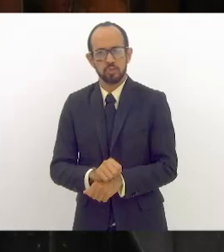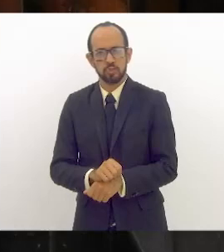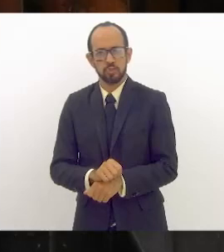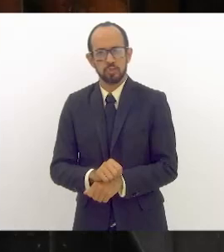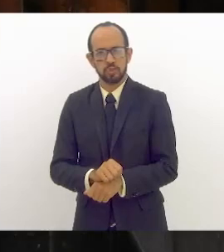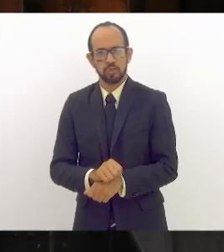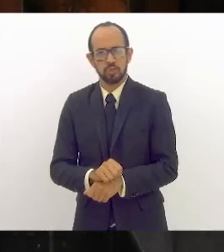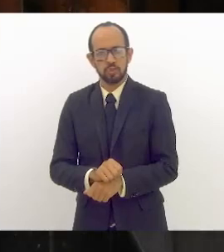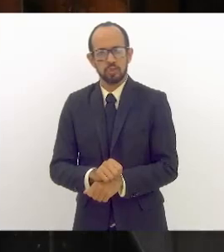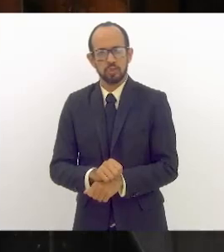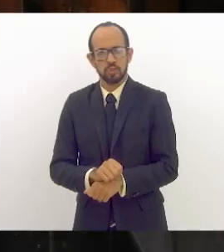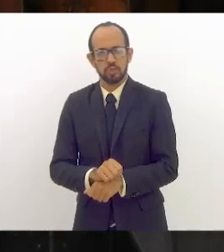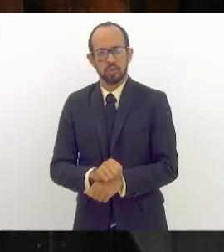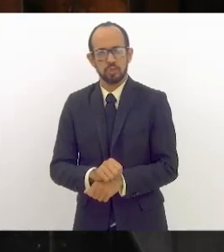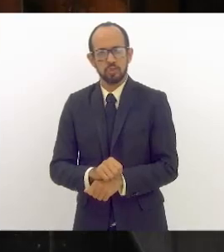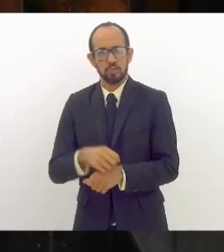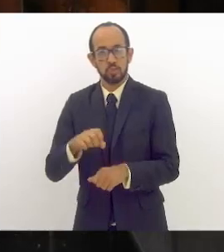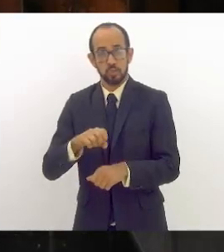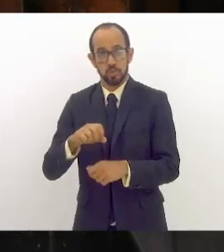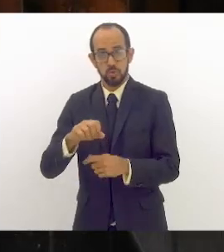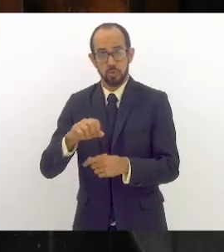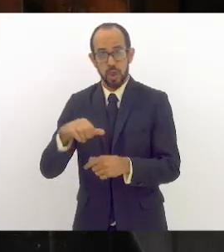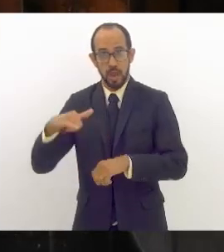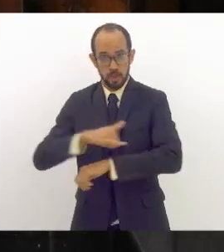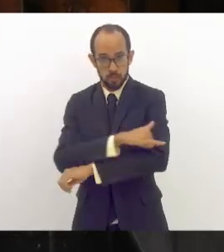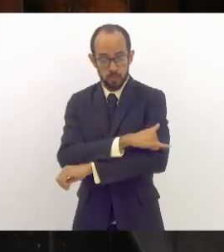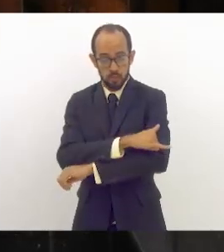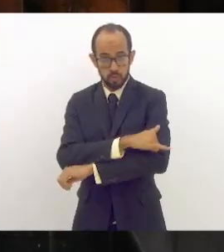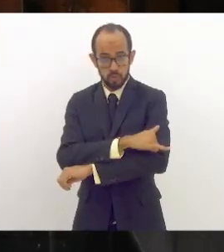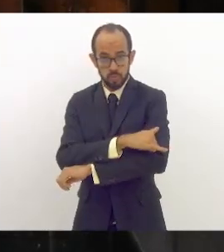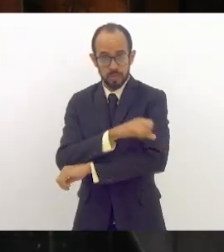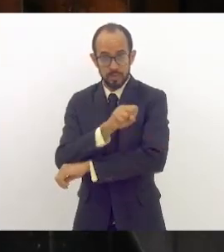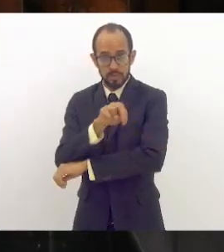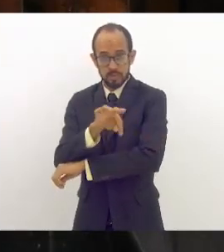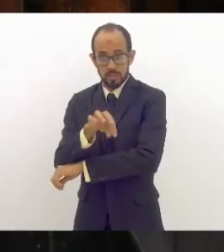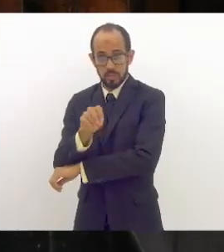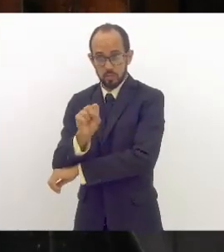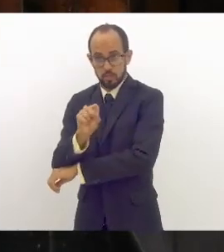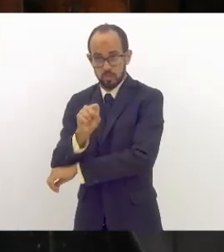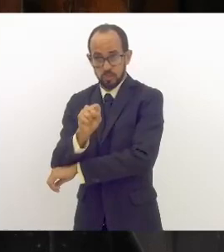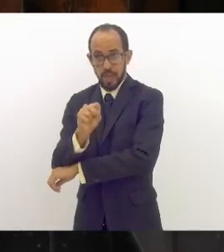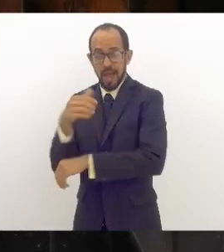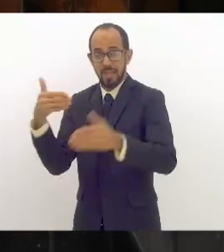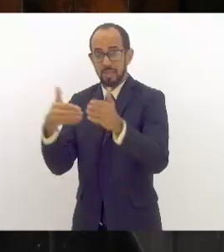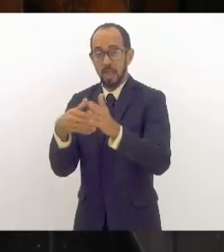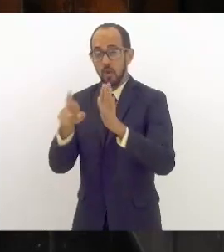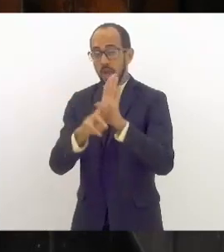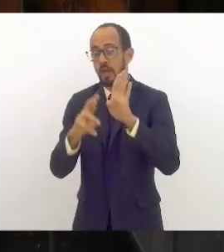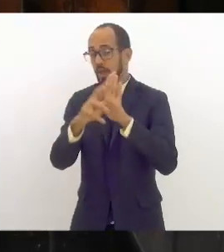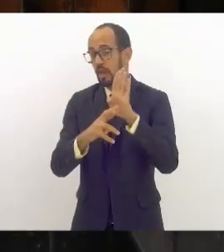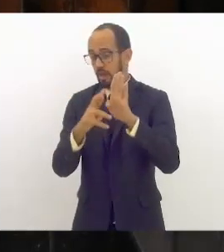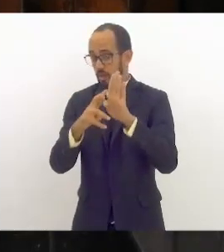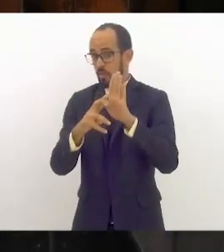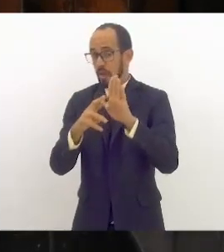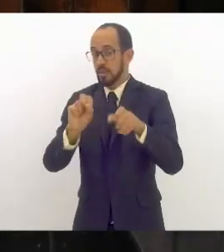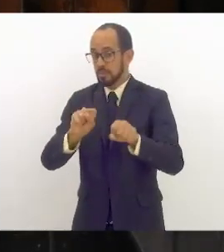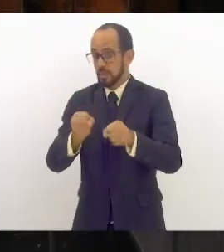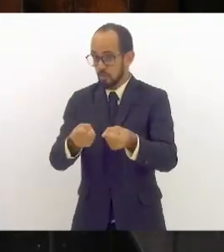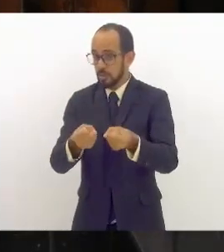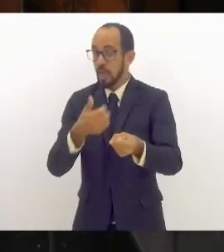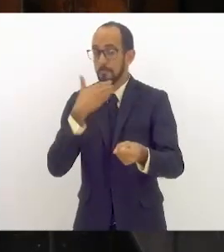do Santos Dumont ao recreio hoje a sensação de segurança ela é muito boa e a gente está vendo uma recuperação do